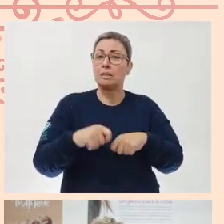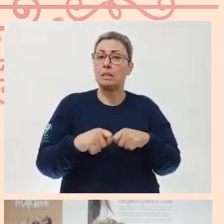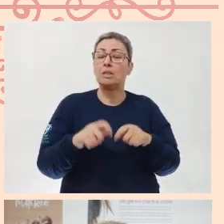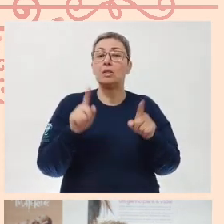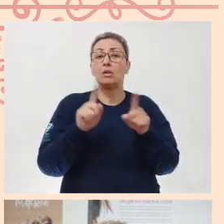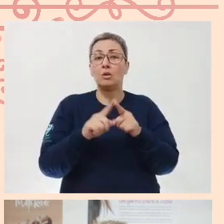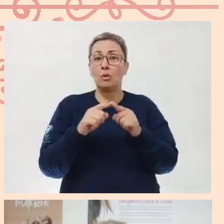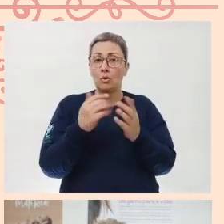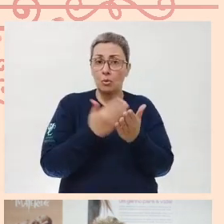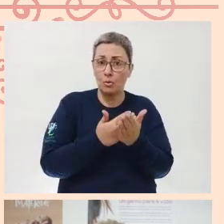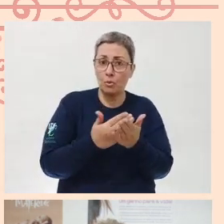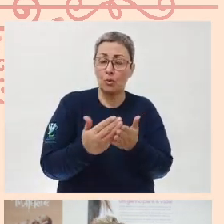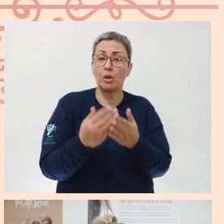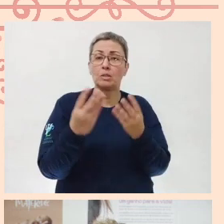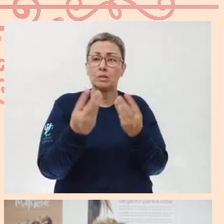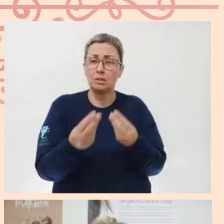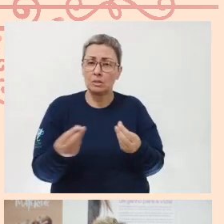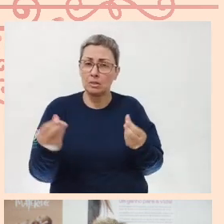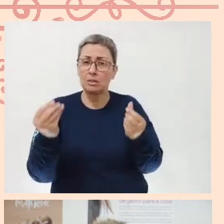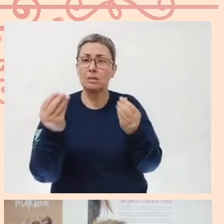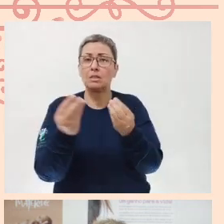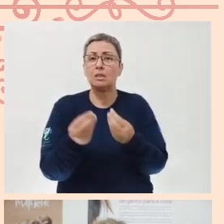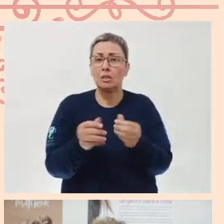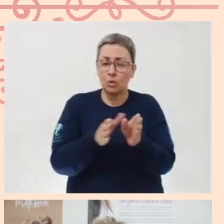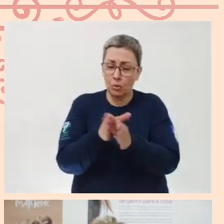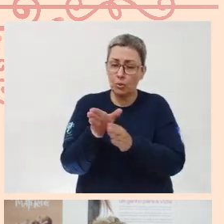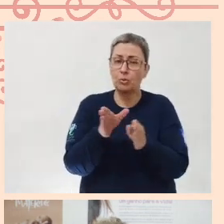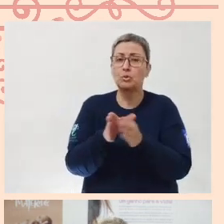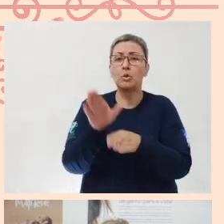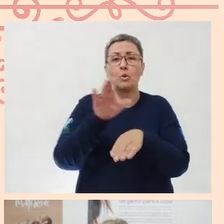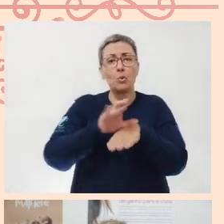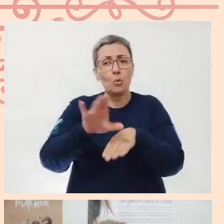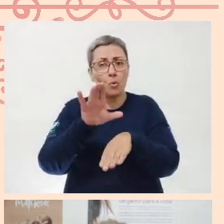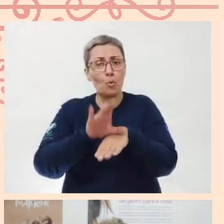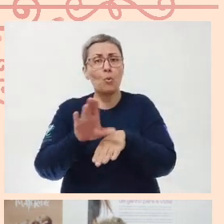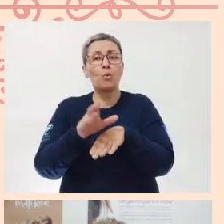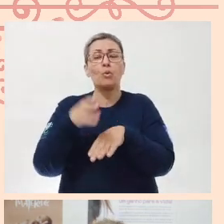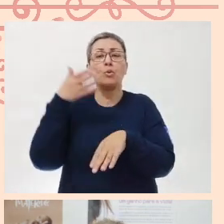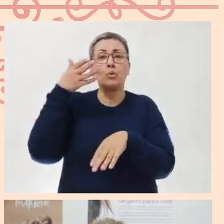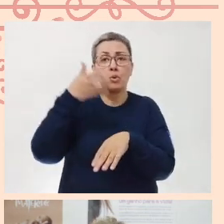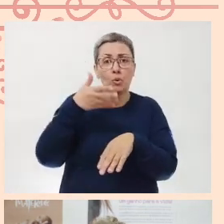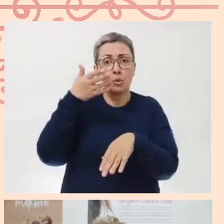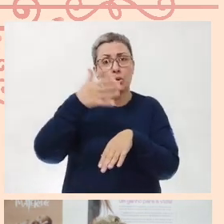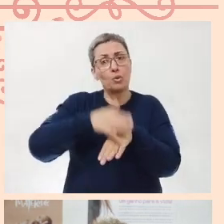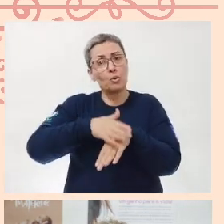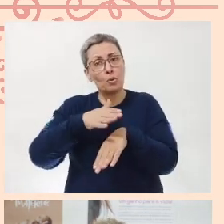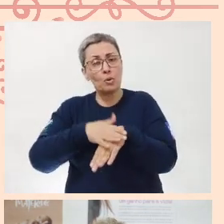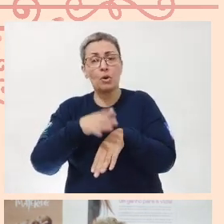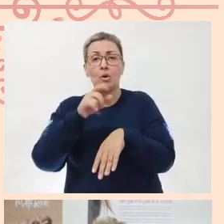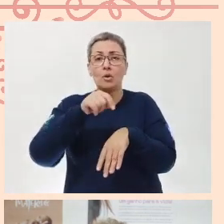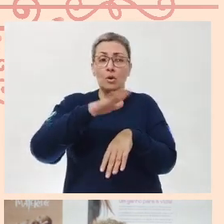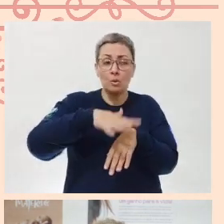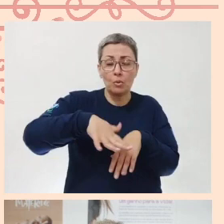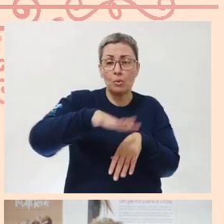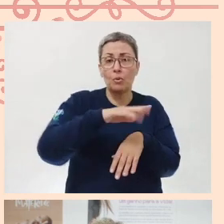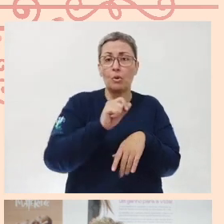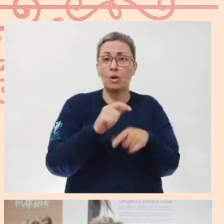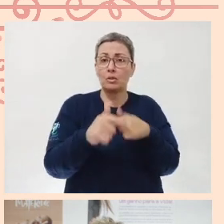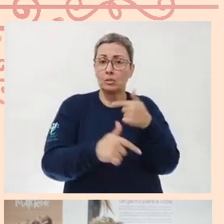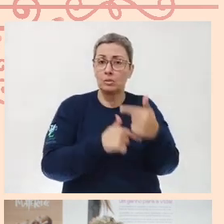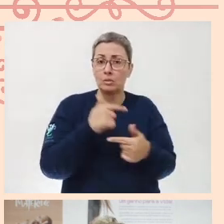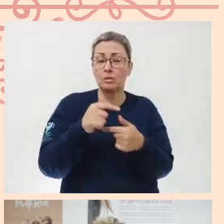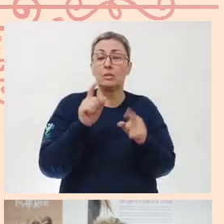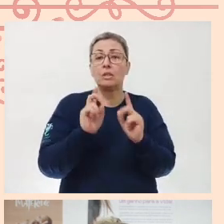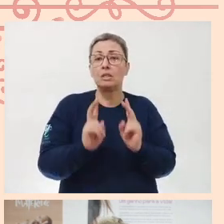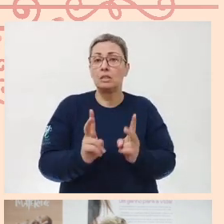possíveis e partiram de sensibilizações, de cursos, de palestras realizadas nesses